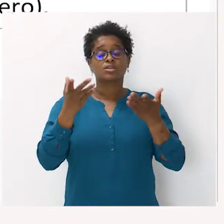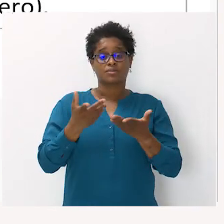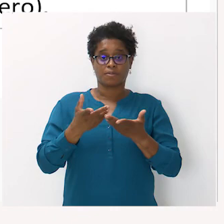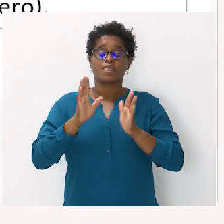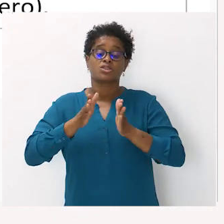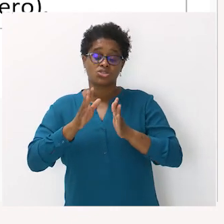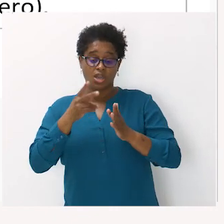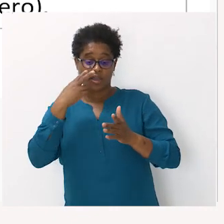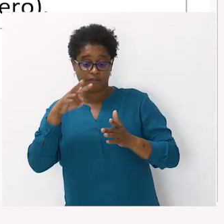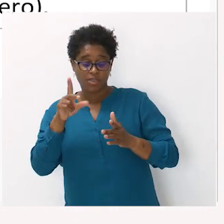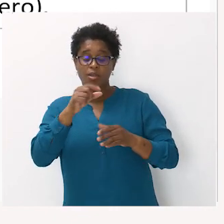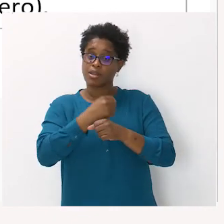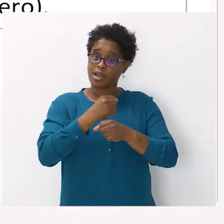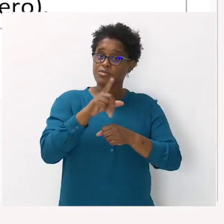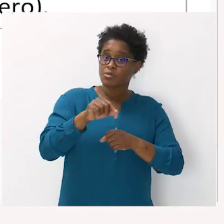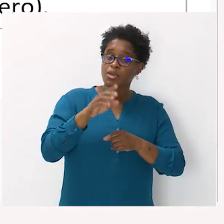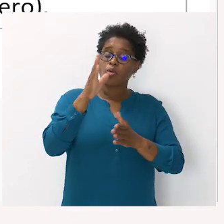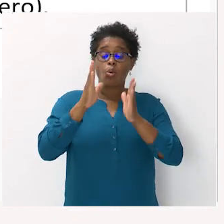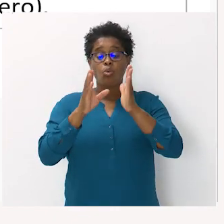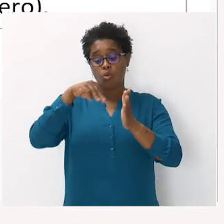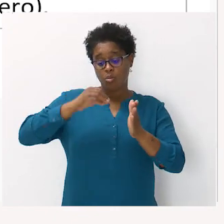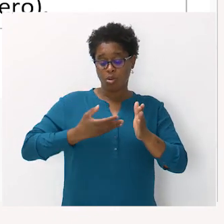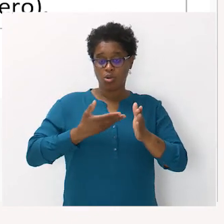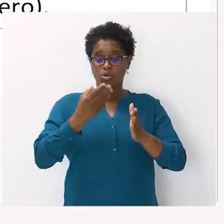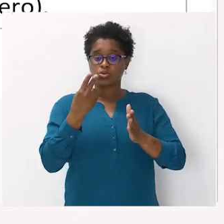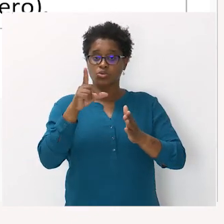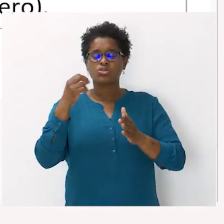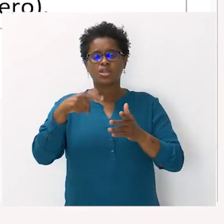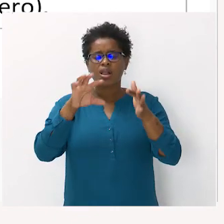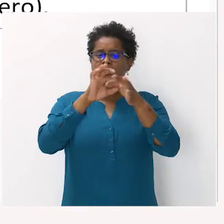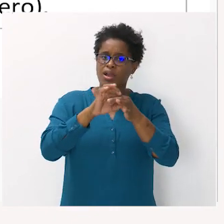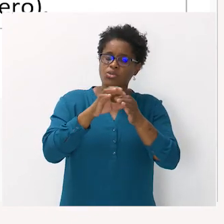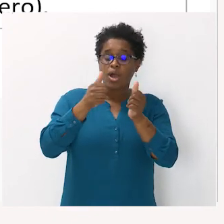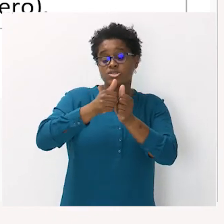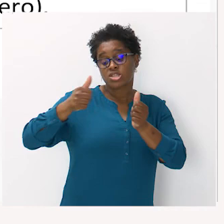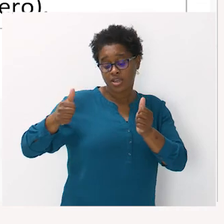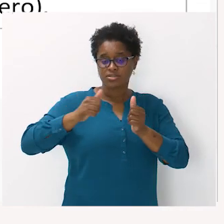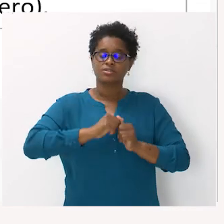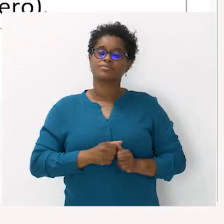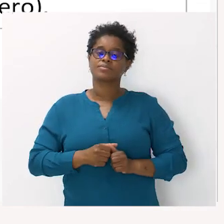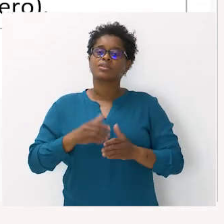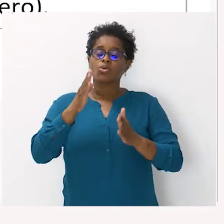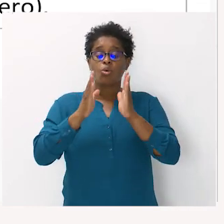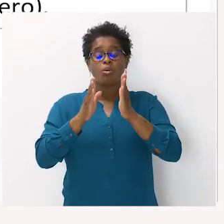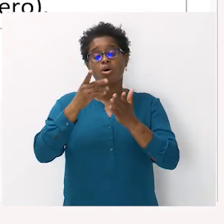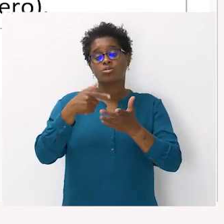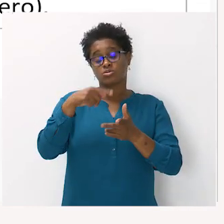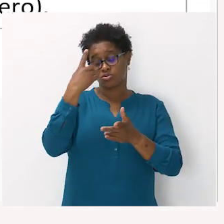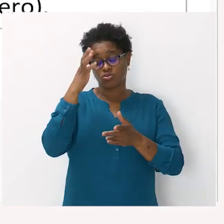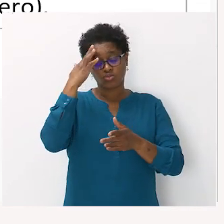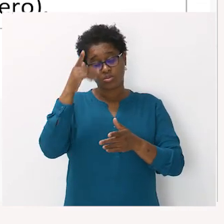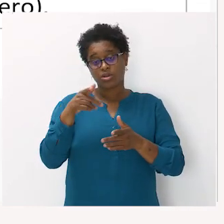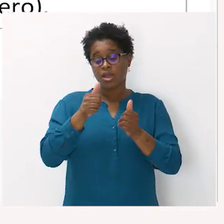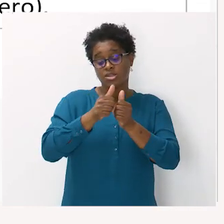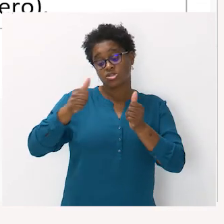Já nós vimos também o módulo está relacionado com a distância. Então, módulo do número é